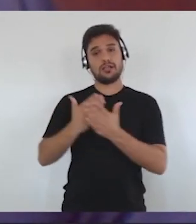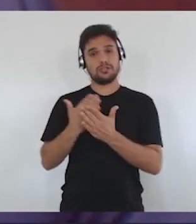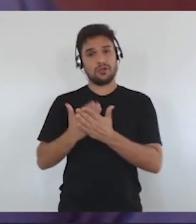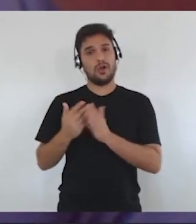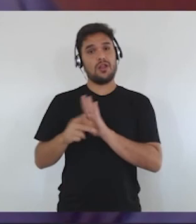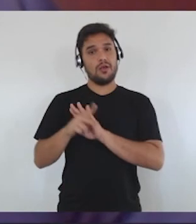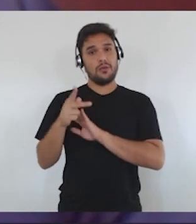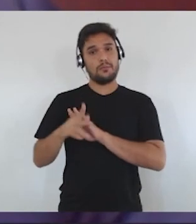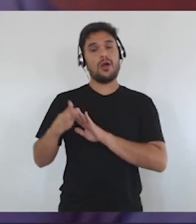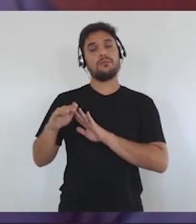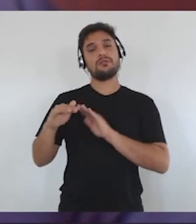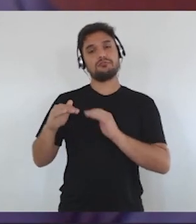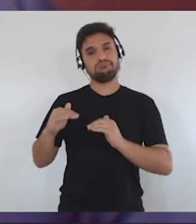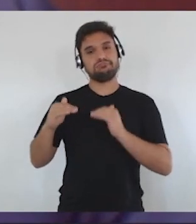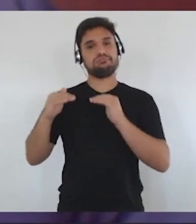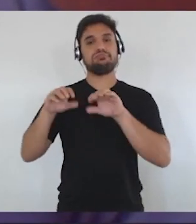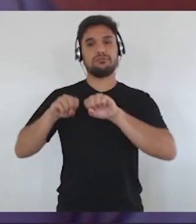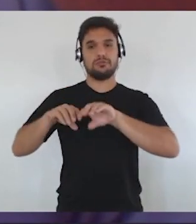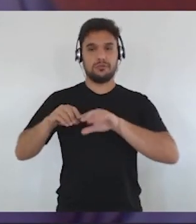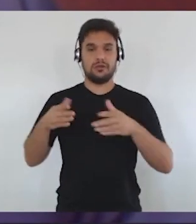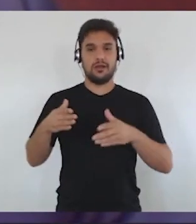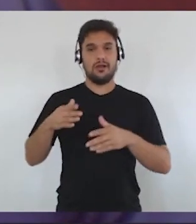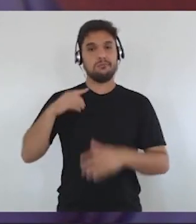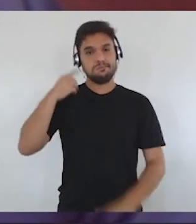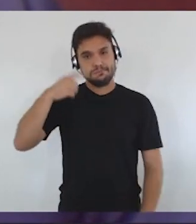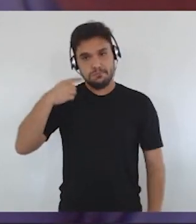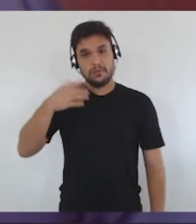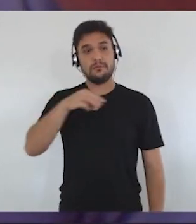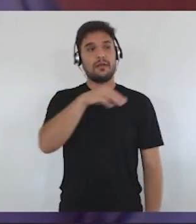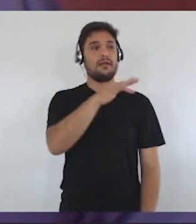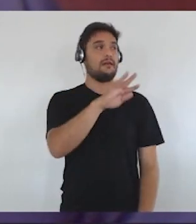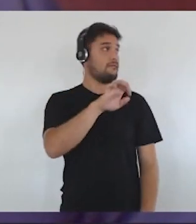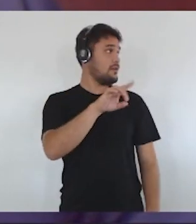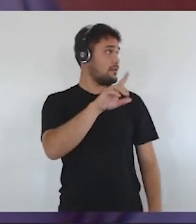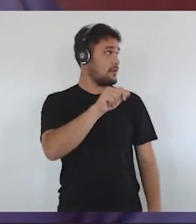nossa Escola Superior de Advocacia Nacional. Também a Fernanda Marinella,